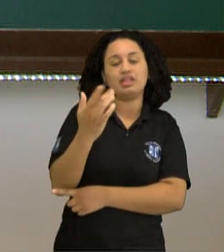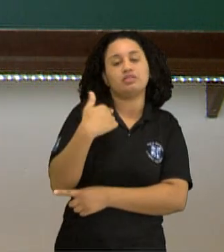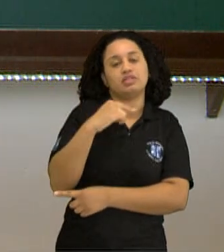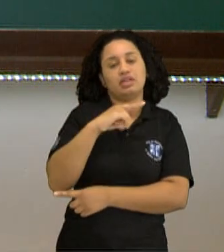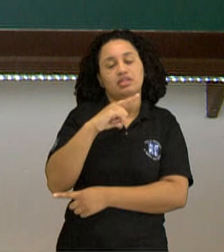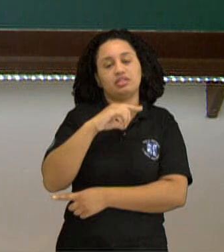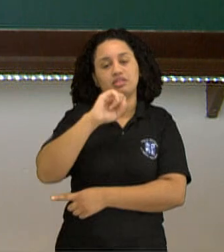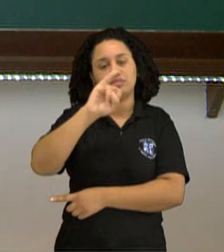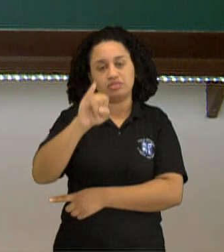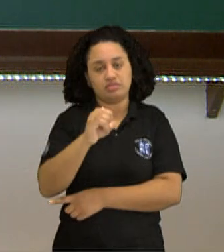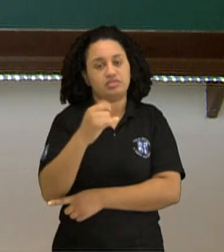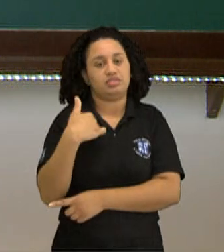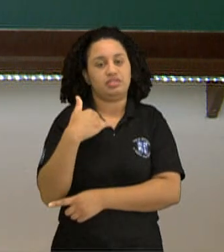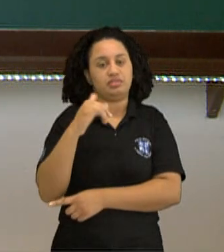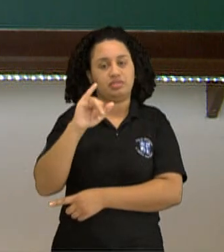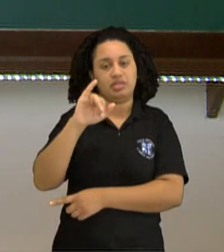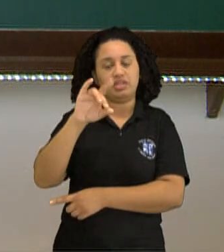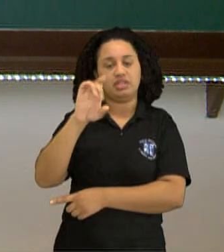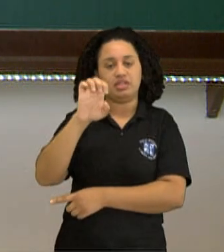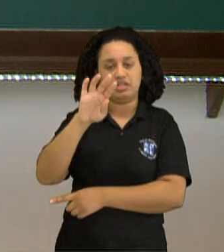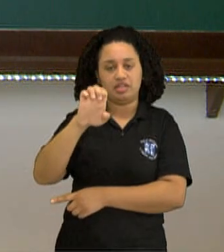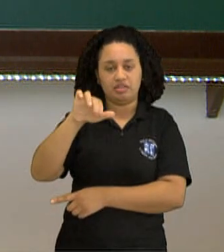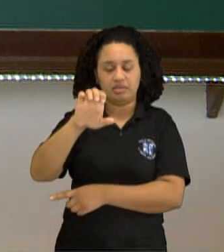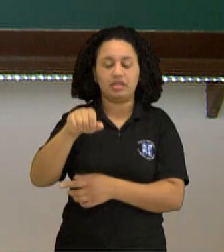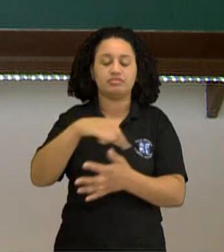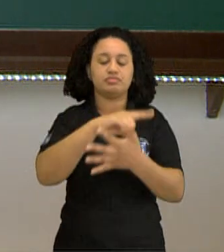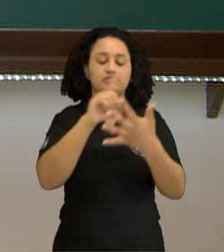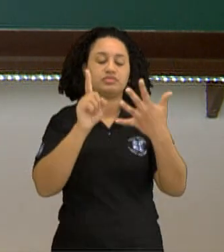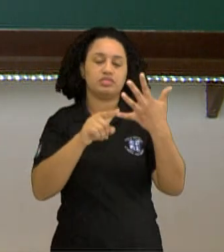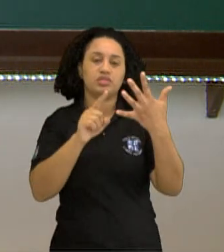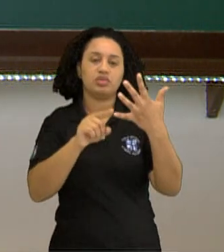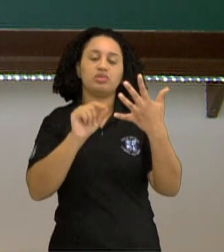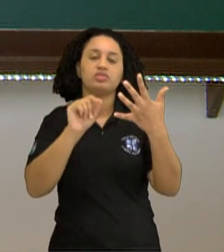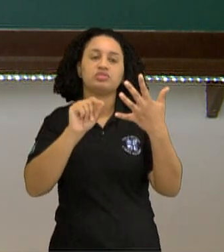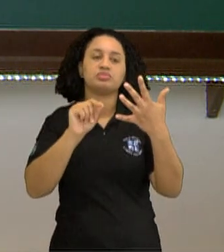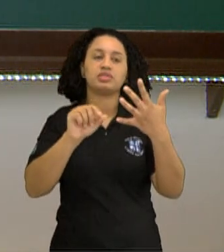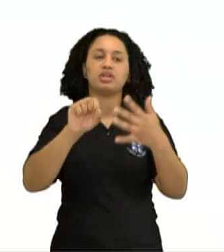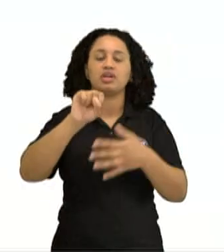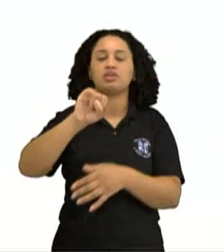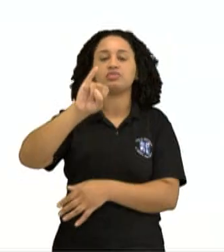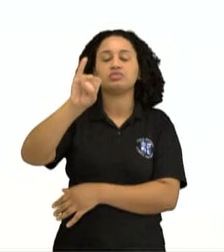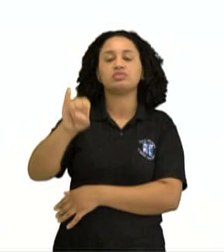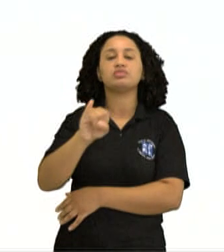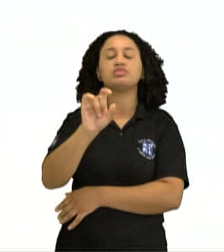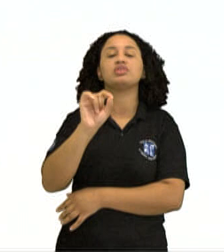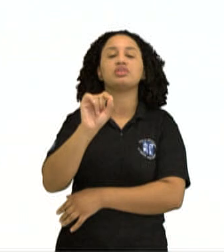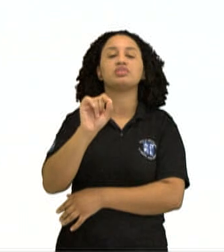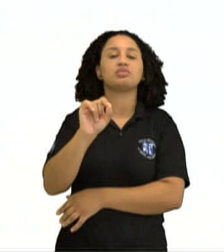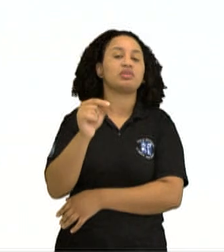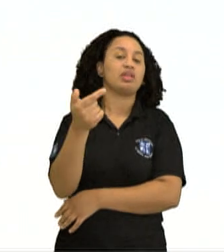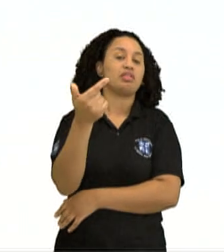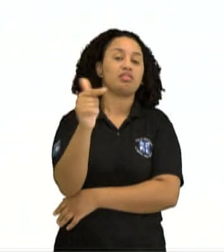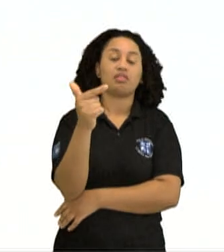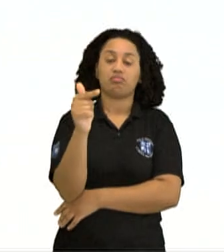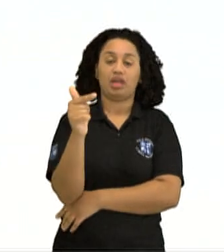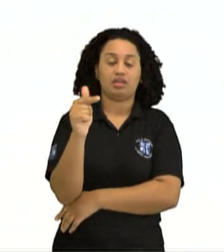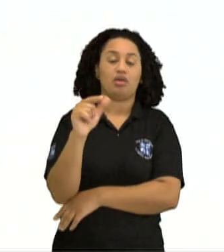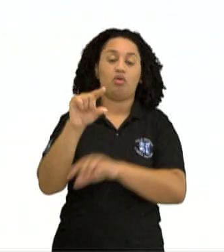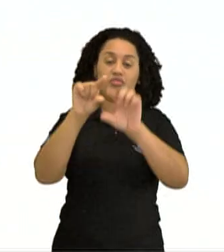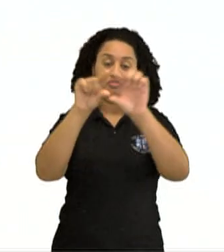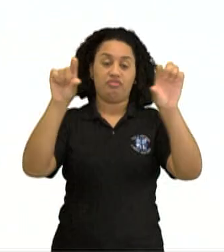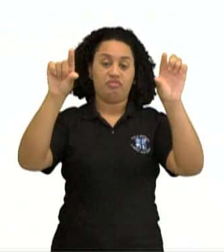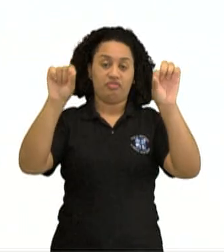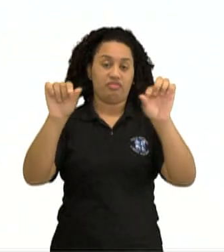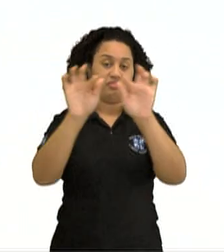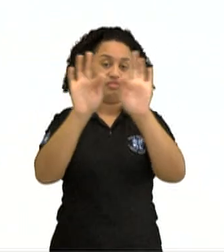sujeito indeterminado. Temos também o sujeito chamado de inexistente ou oração sem